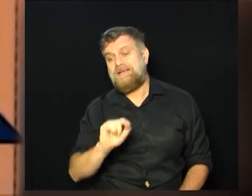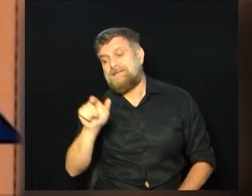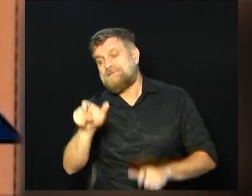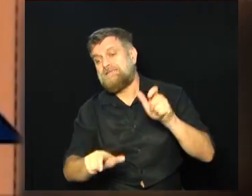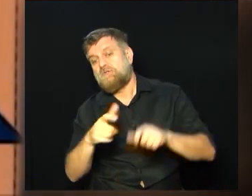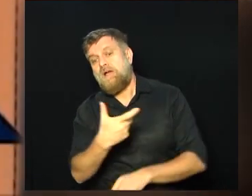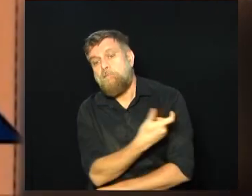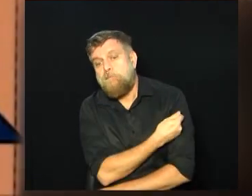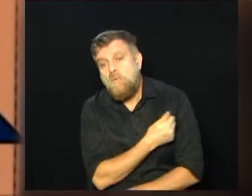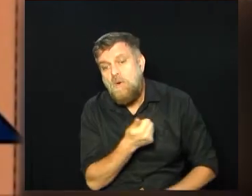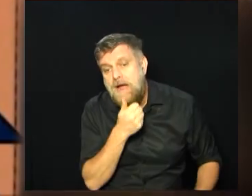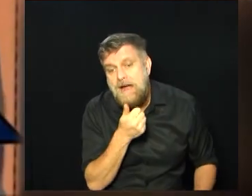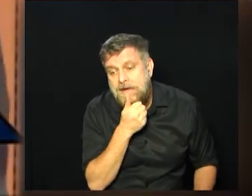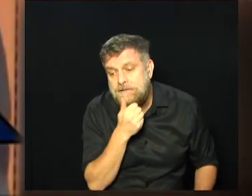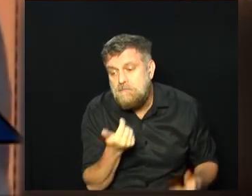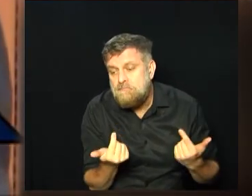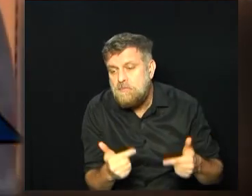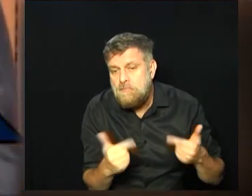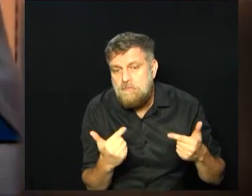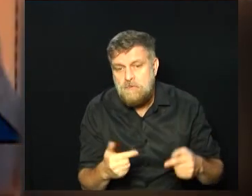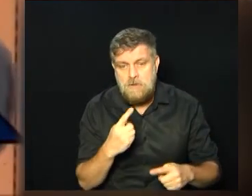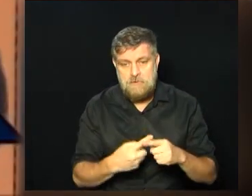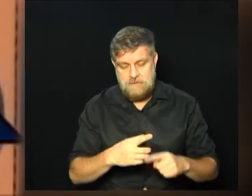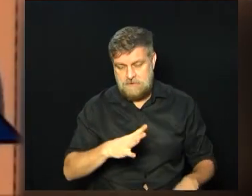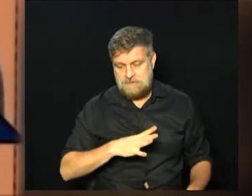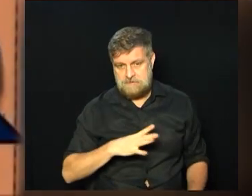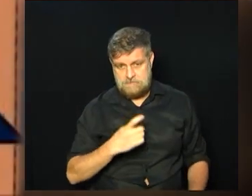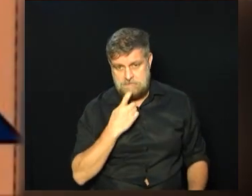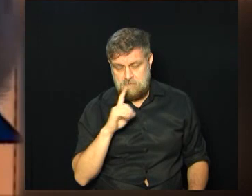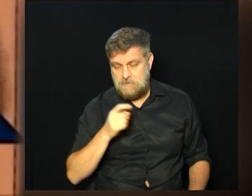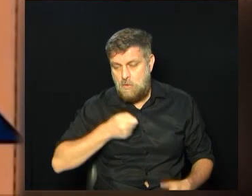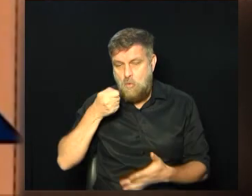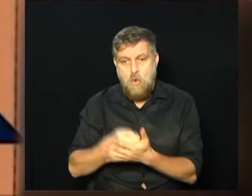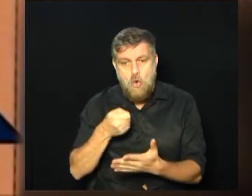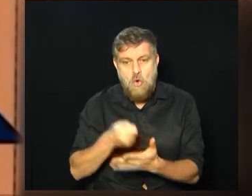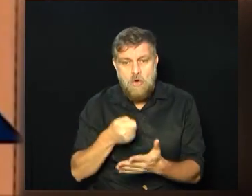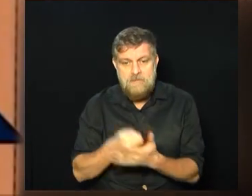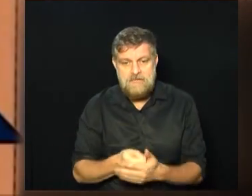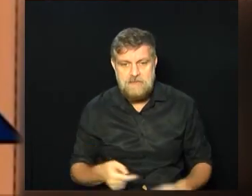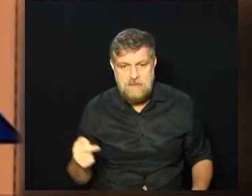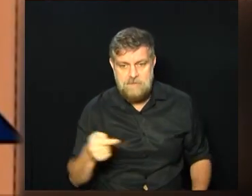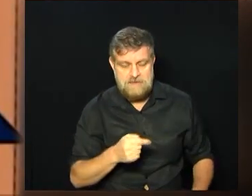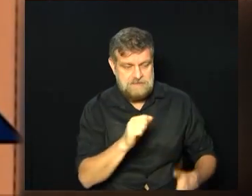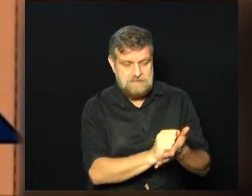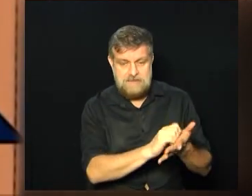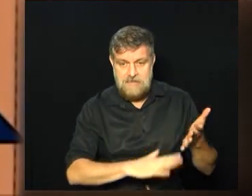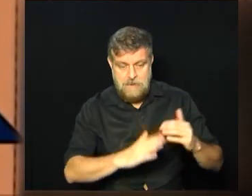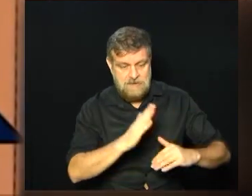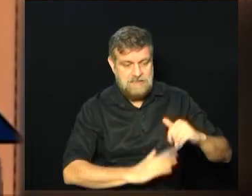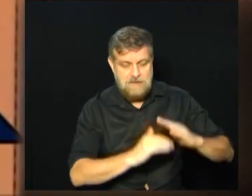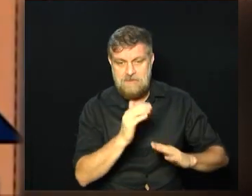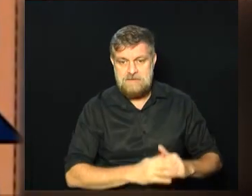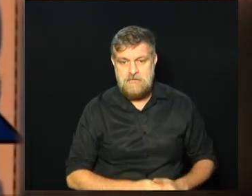não vacinadas, porque a cidade não exige para essas atividades